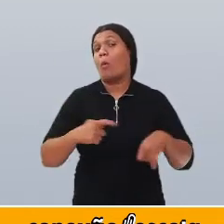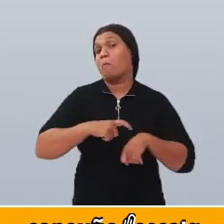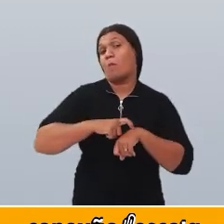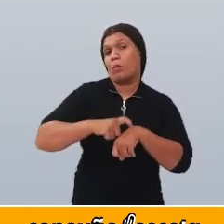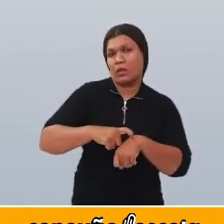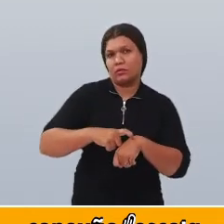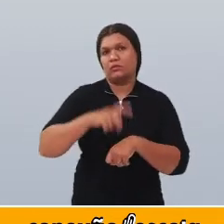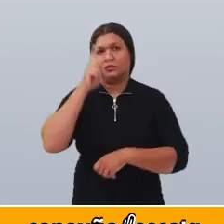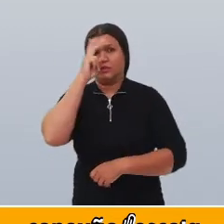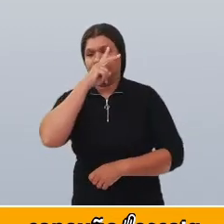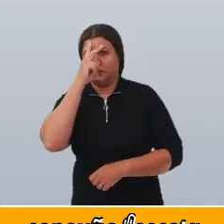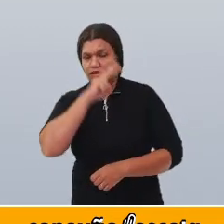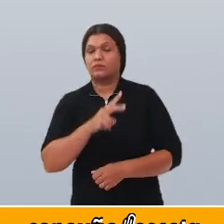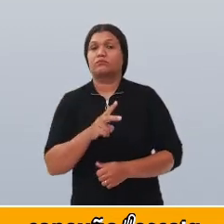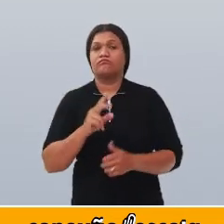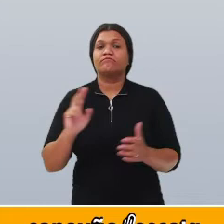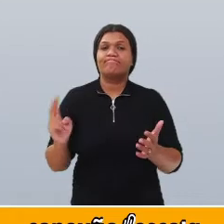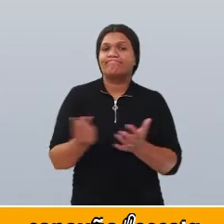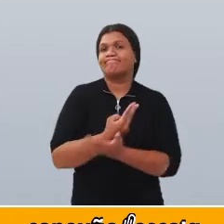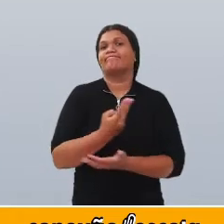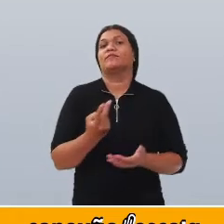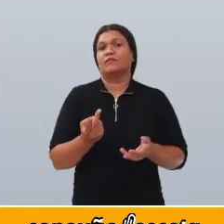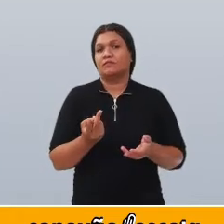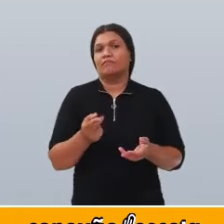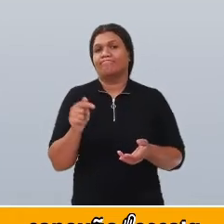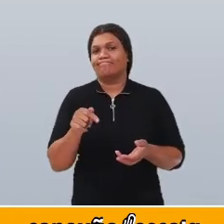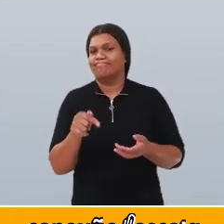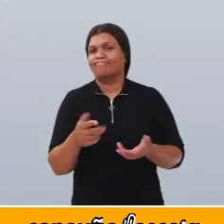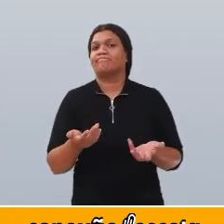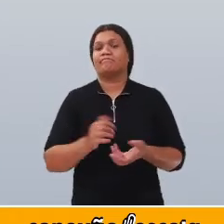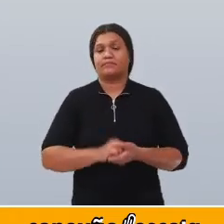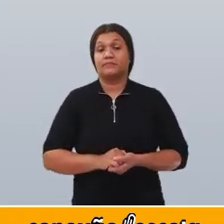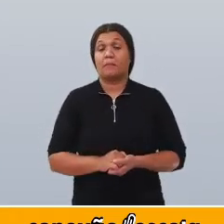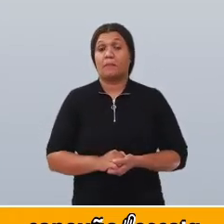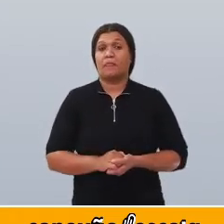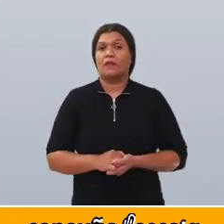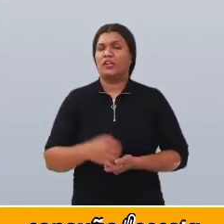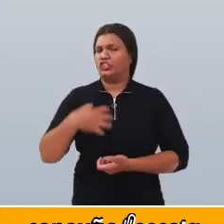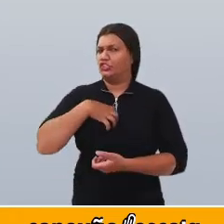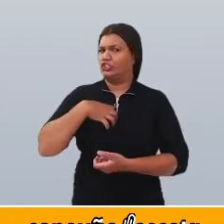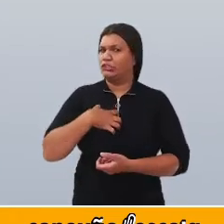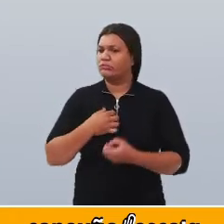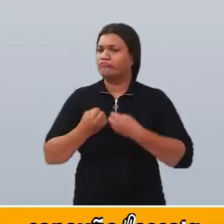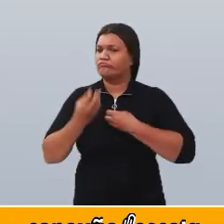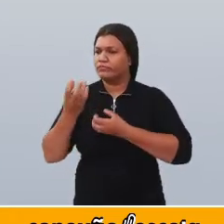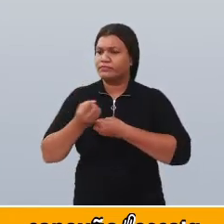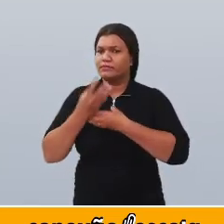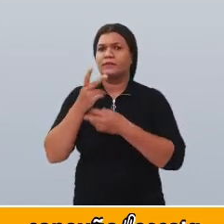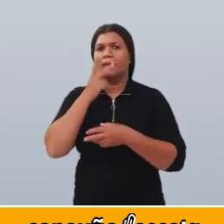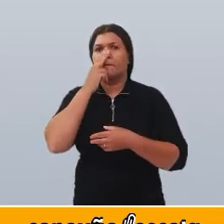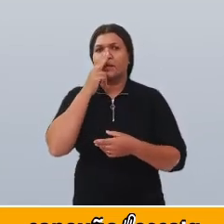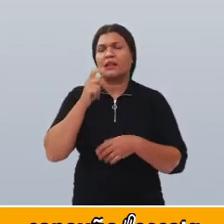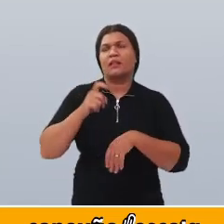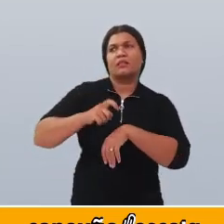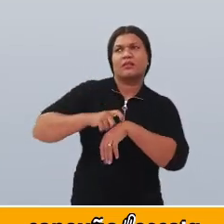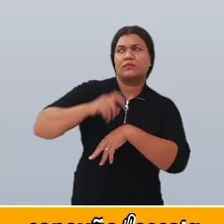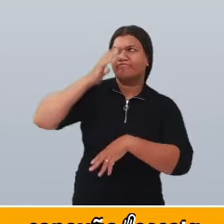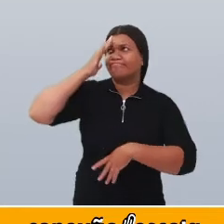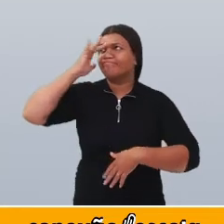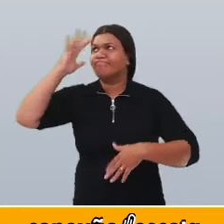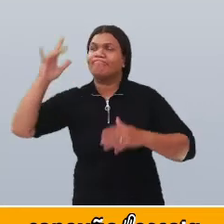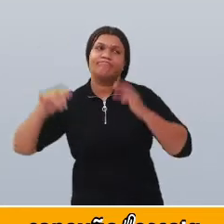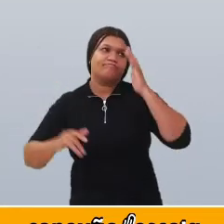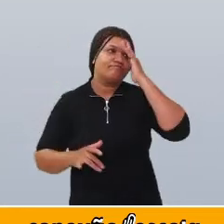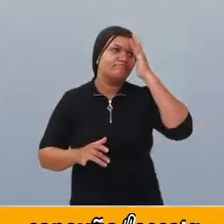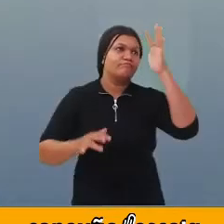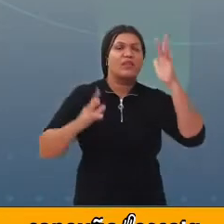da história, da nossa história, se passa. As expressões, elas remetem a um tempo imaginário, assim